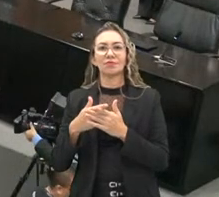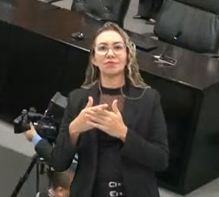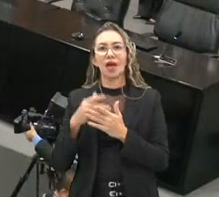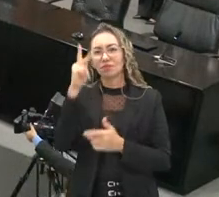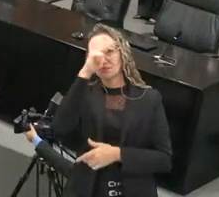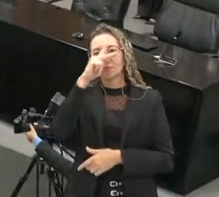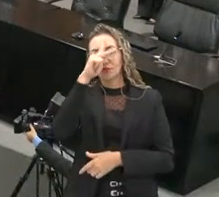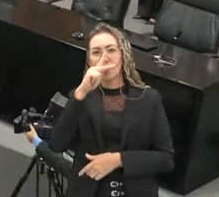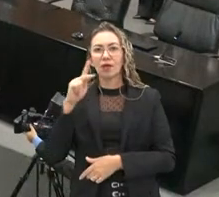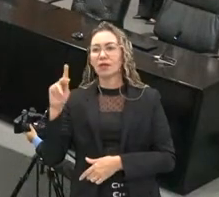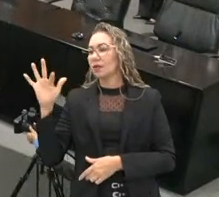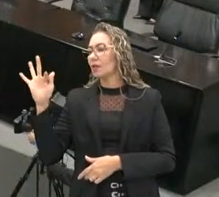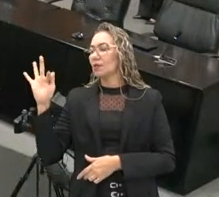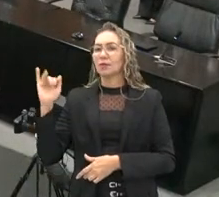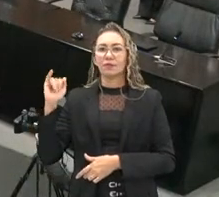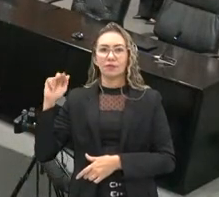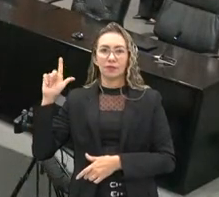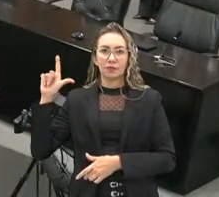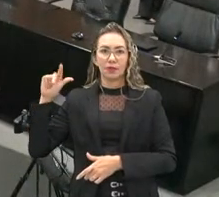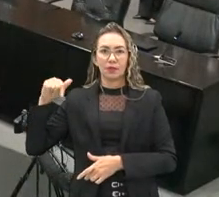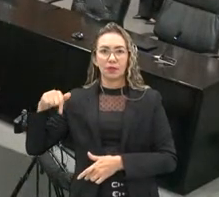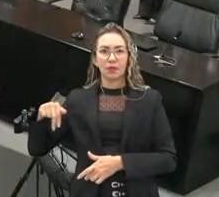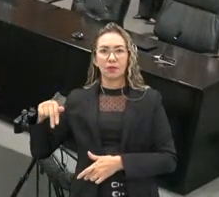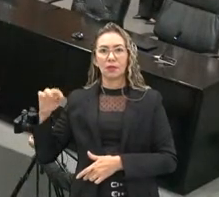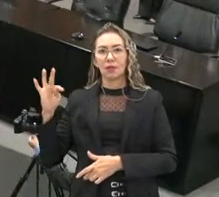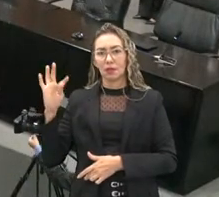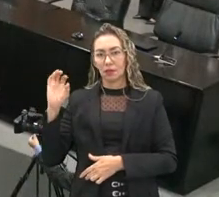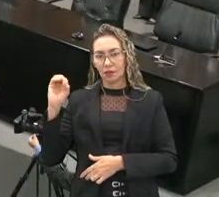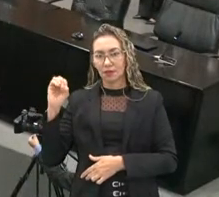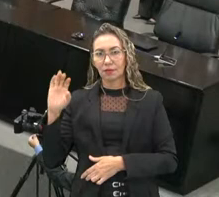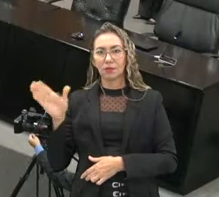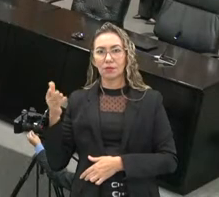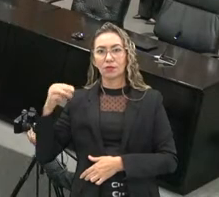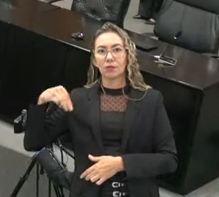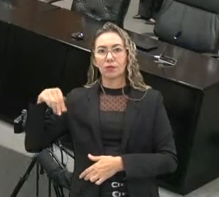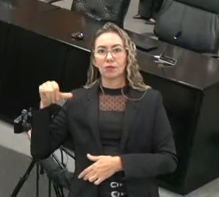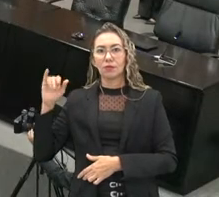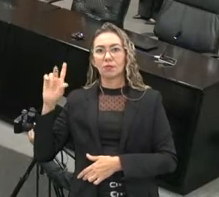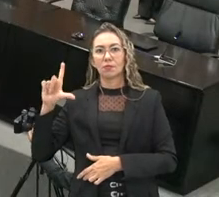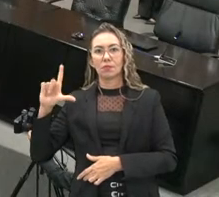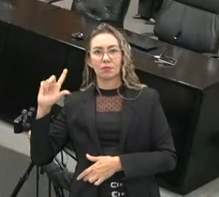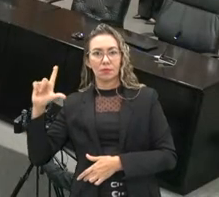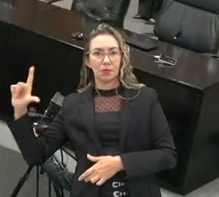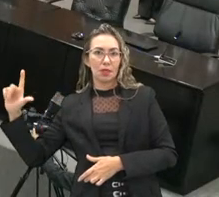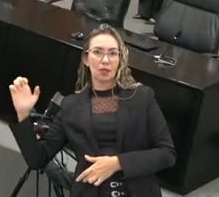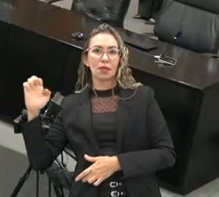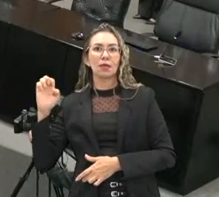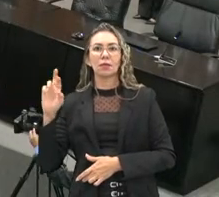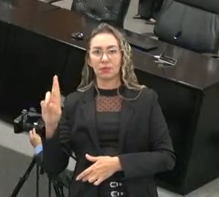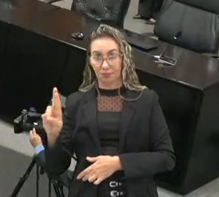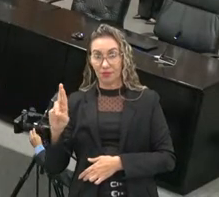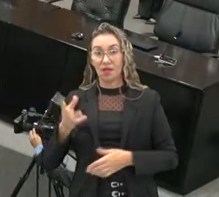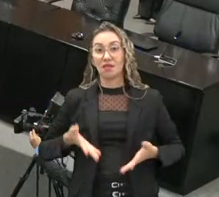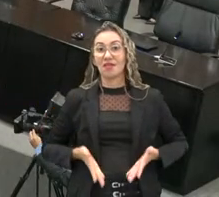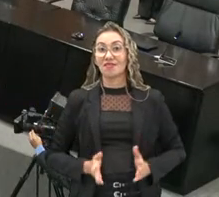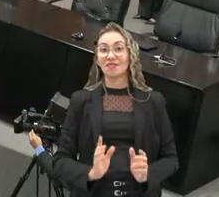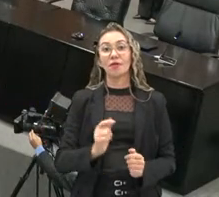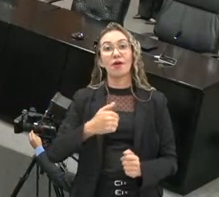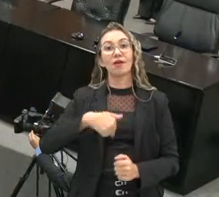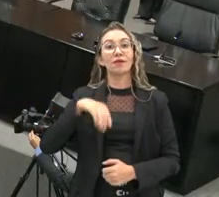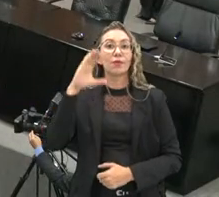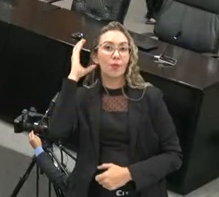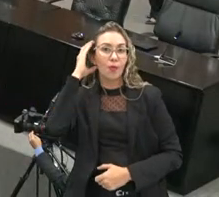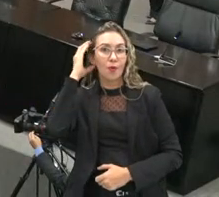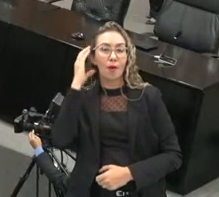sem dúvida alguma, um dos maiores vultos da nossa história, nascido em Cuiabá no dia